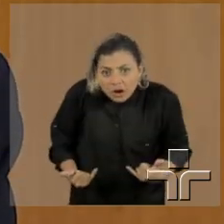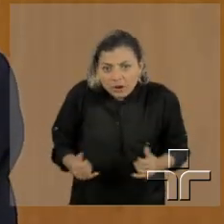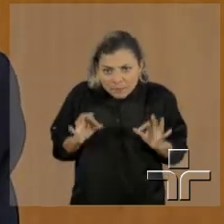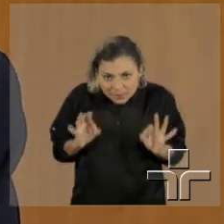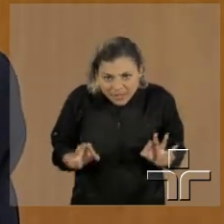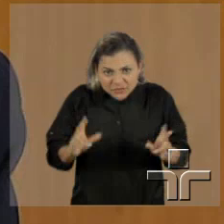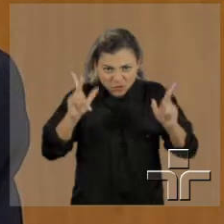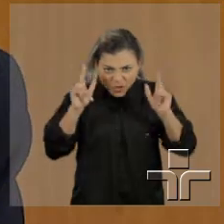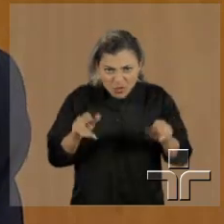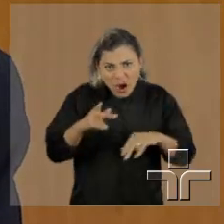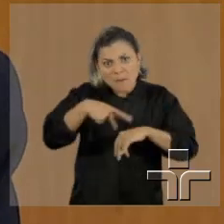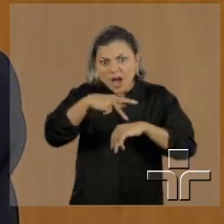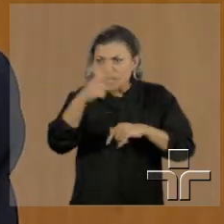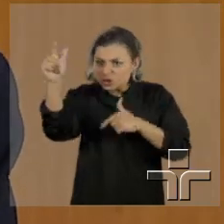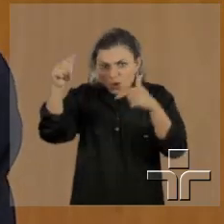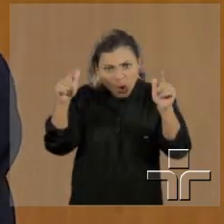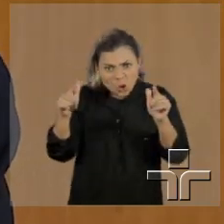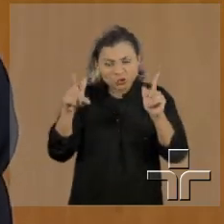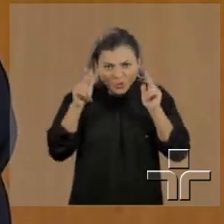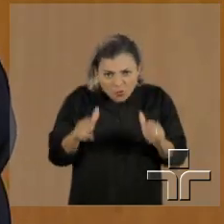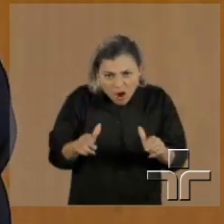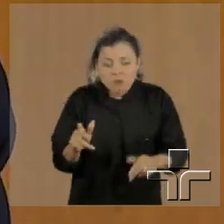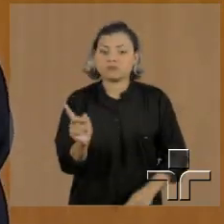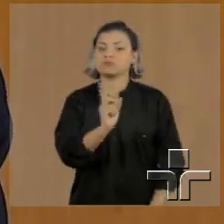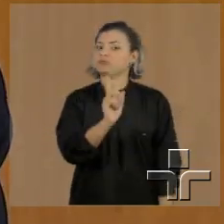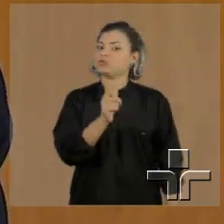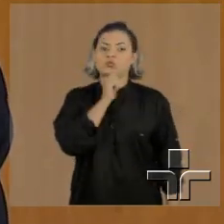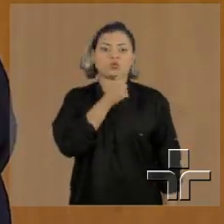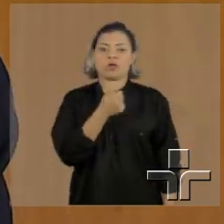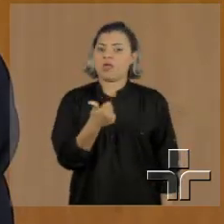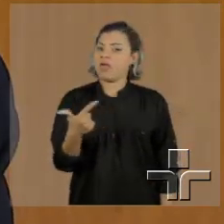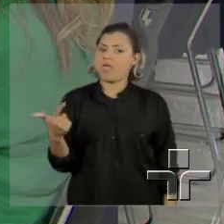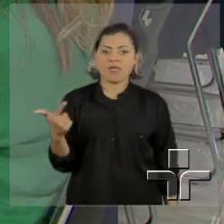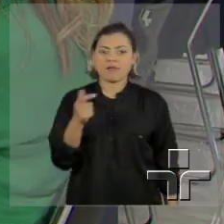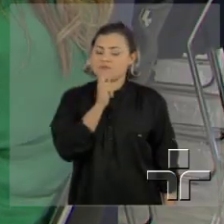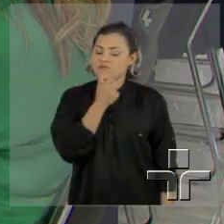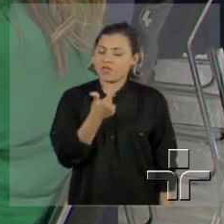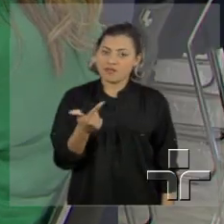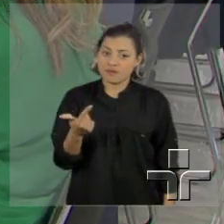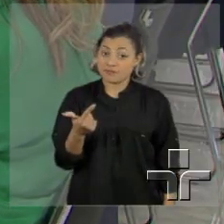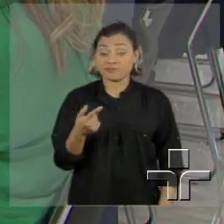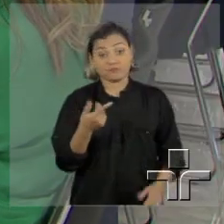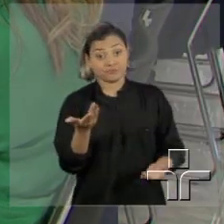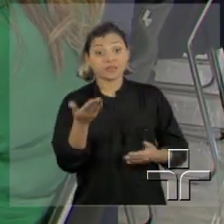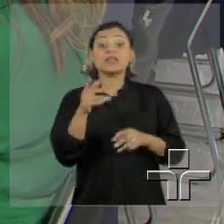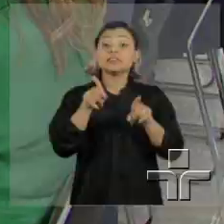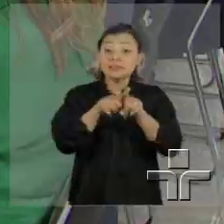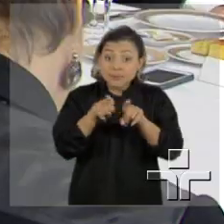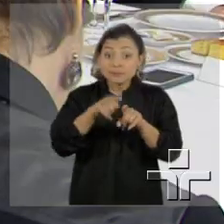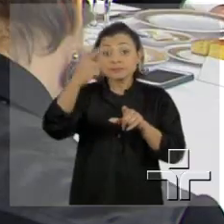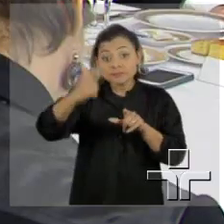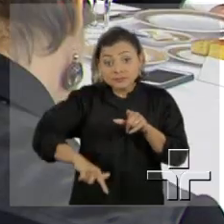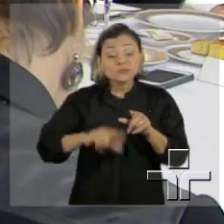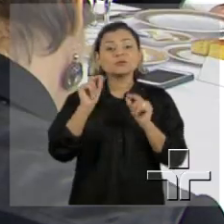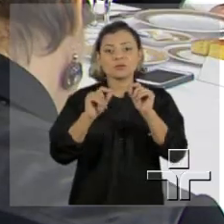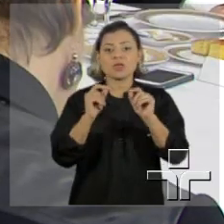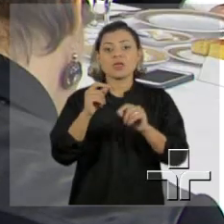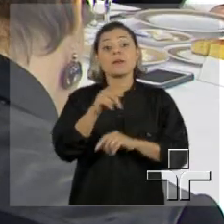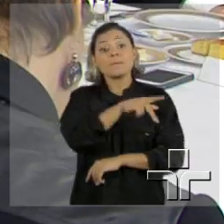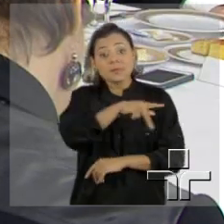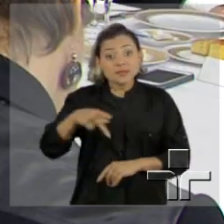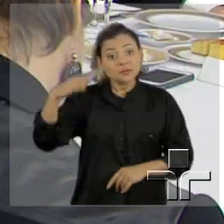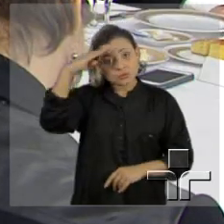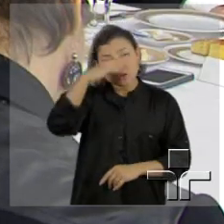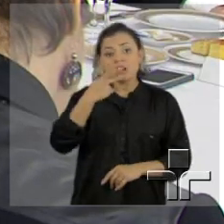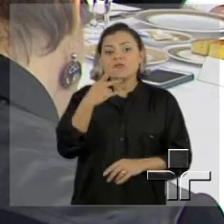vê em alguns outros países aí pelo mundo. Mais tarde, o presidente recuou e admitiu que uma